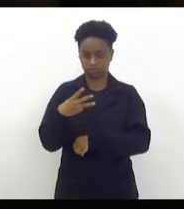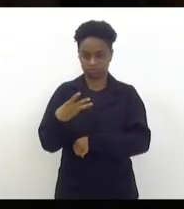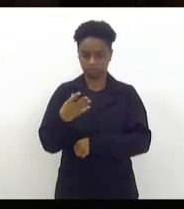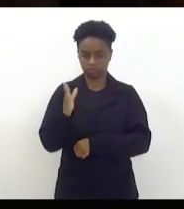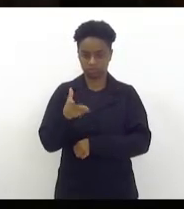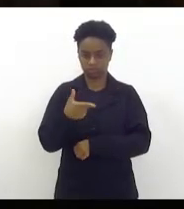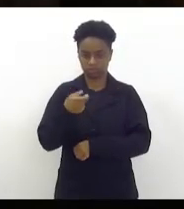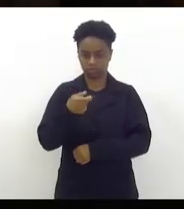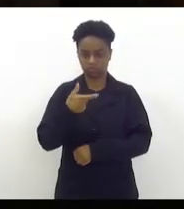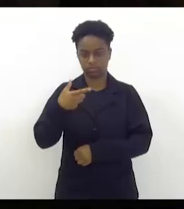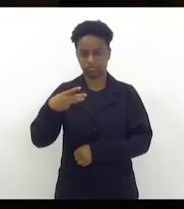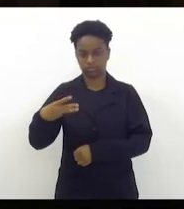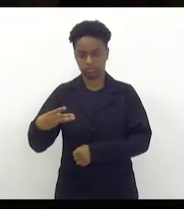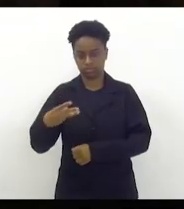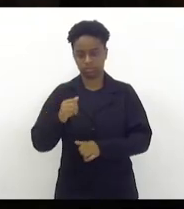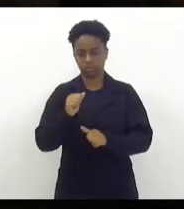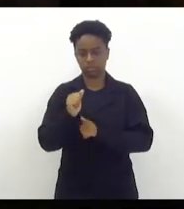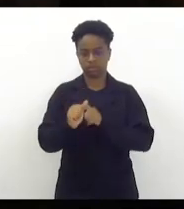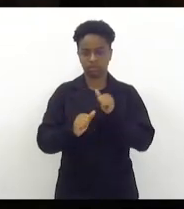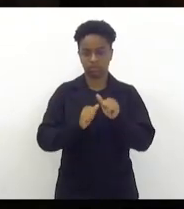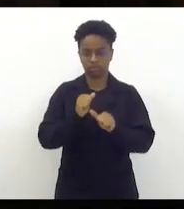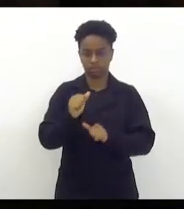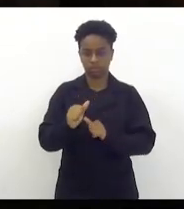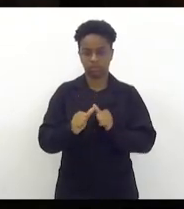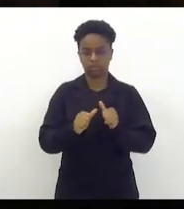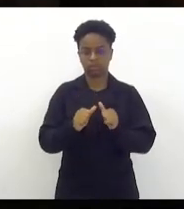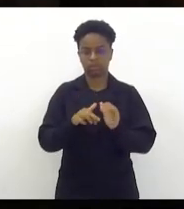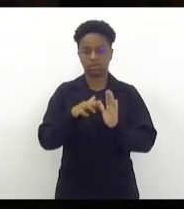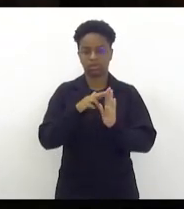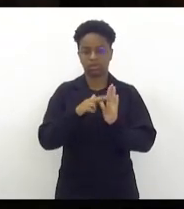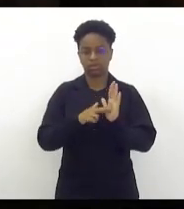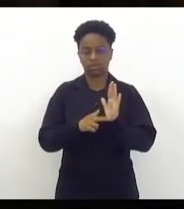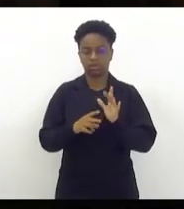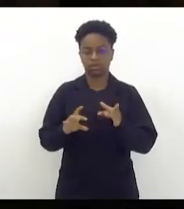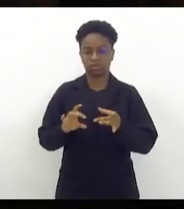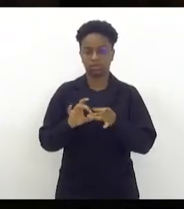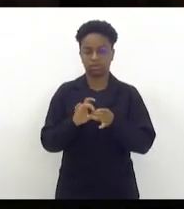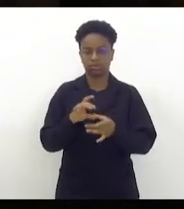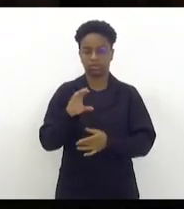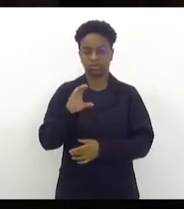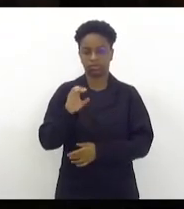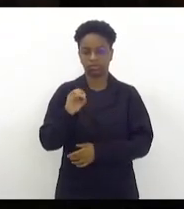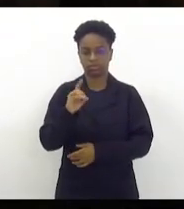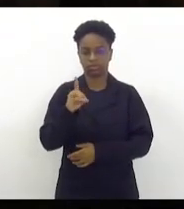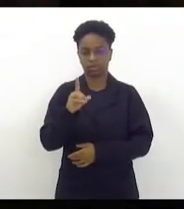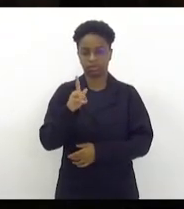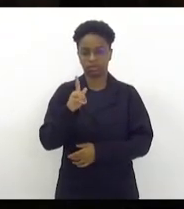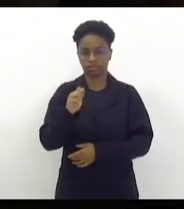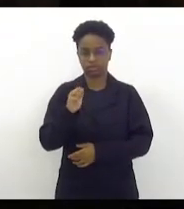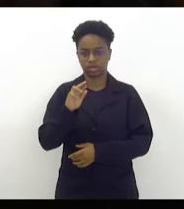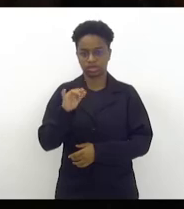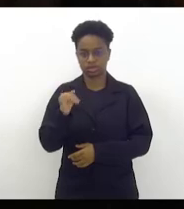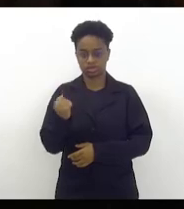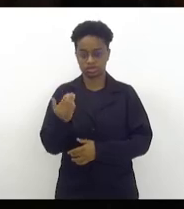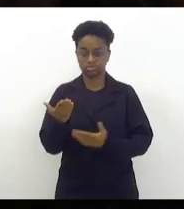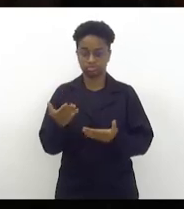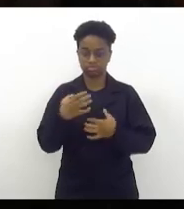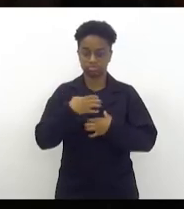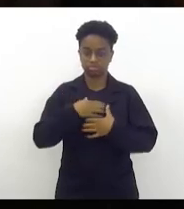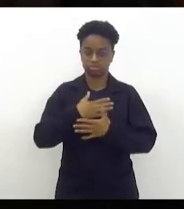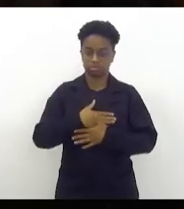de 2023, que altera dispositivo do CODIGERS. E com